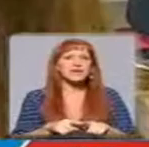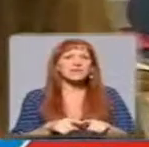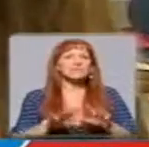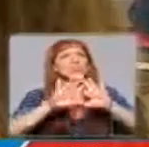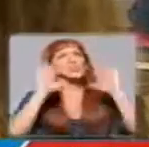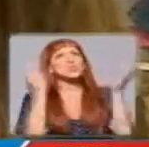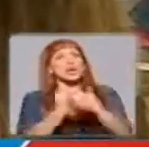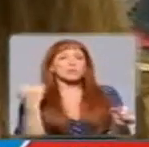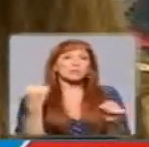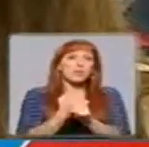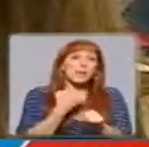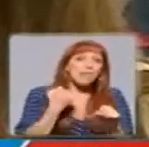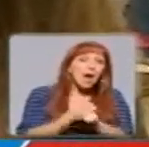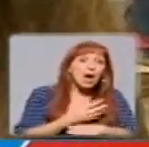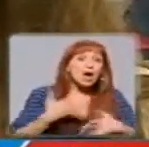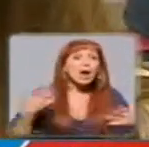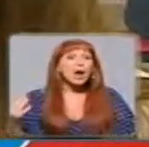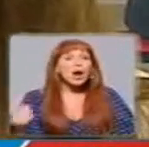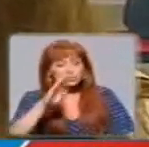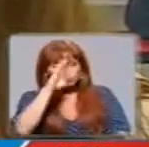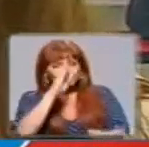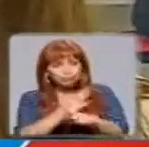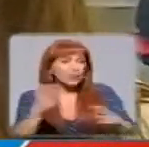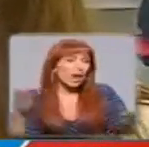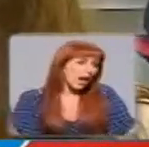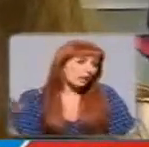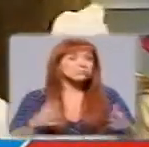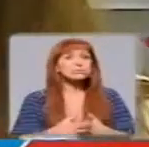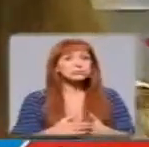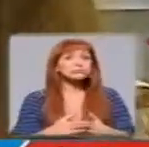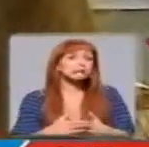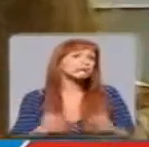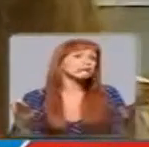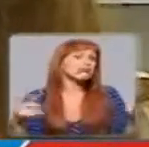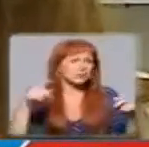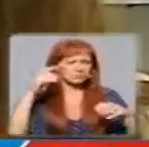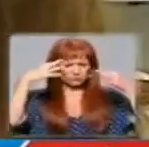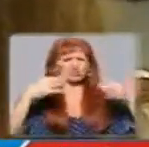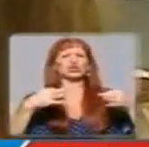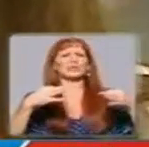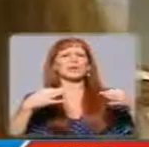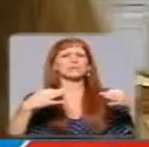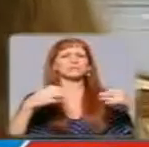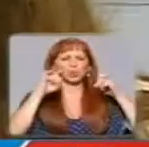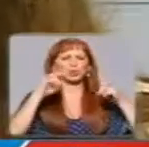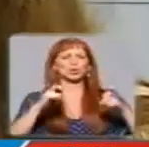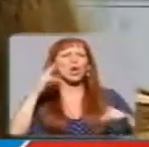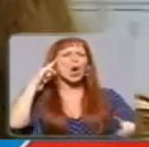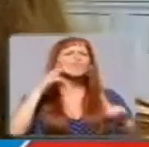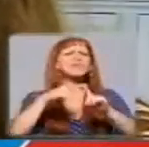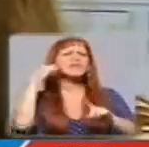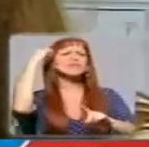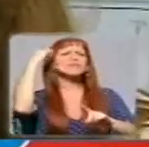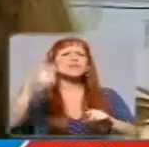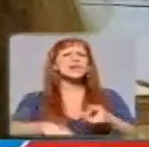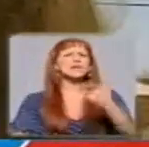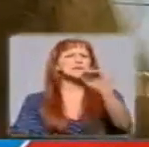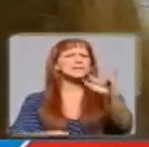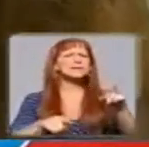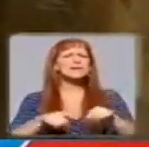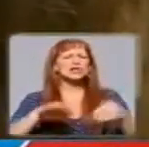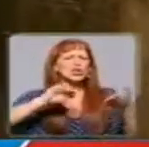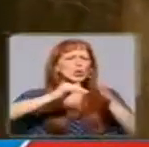no geral é trabalho dedicação e disciplina tudo aqui Algum objetivo especial aqui neste